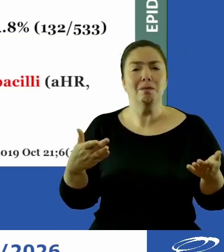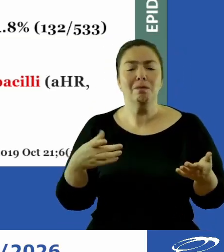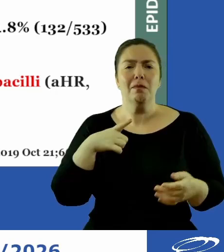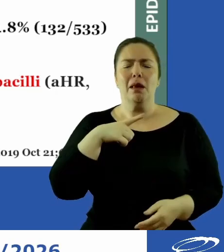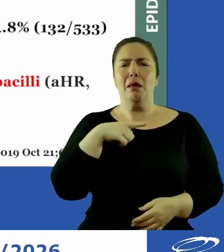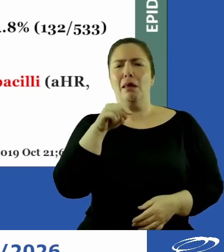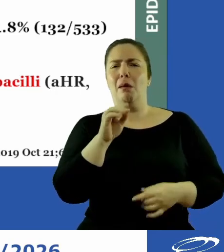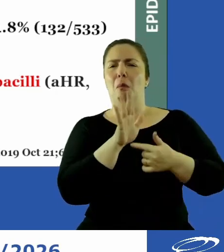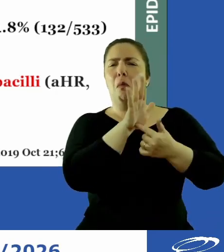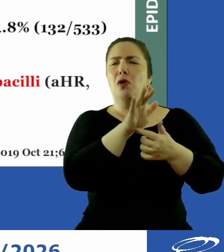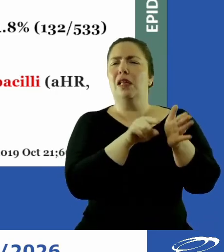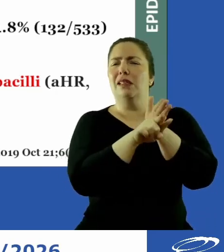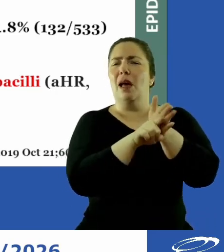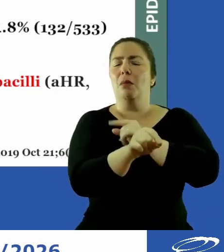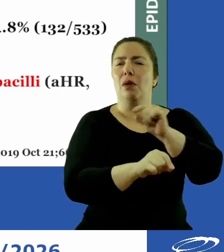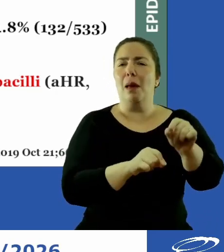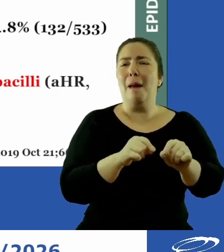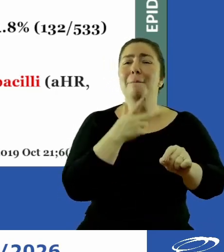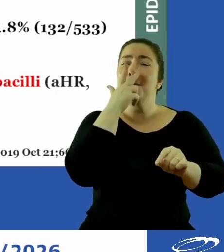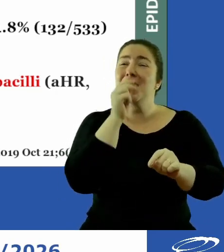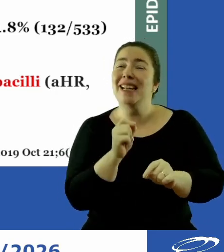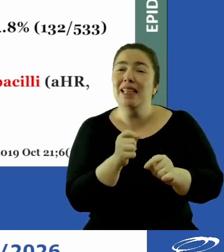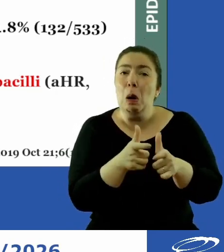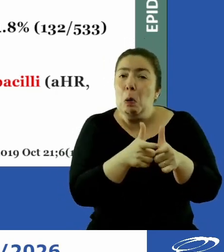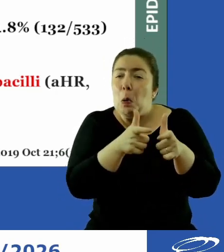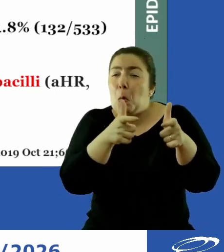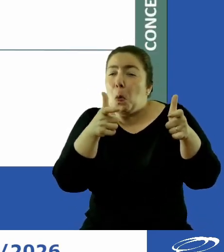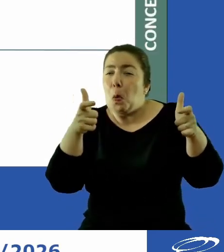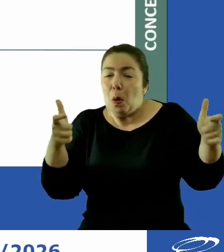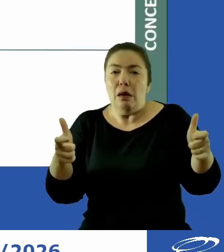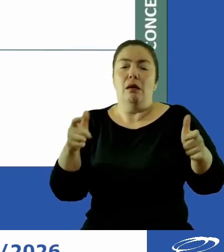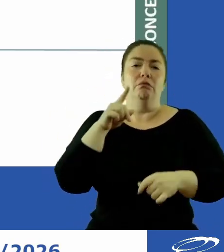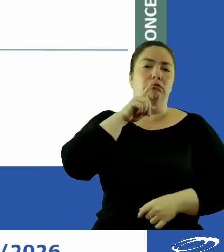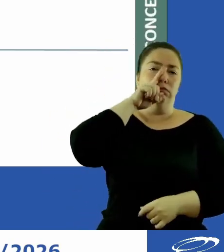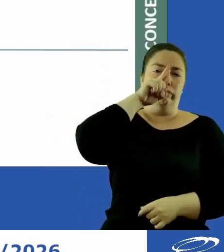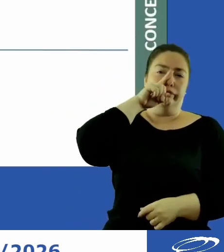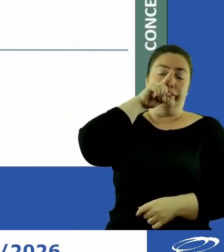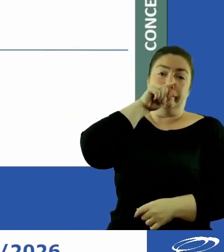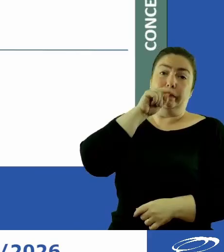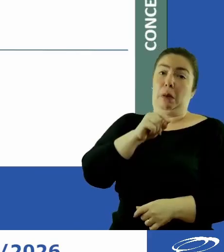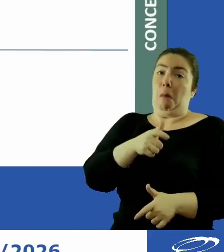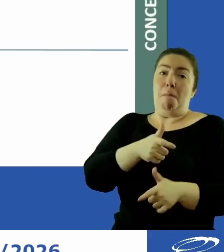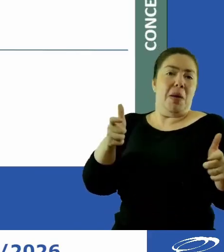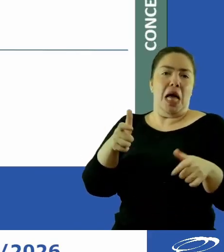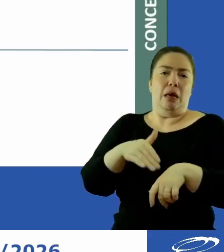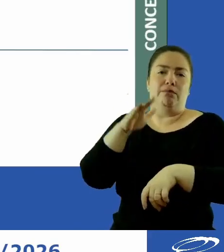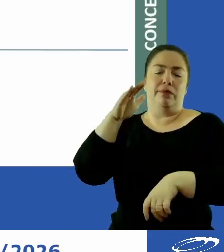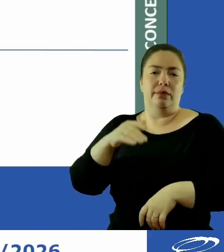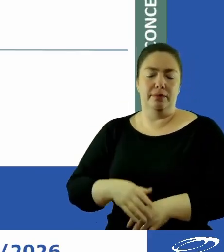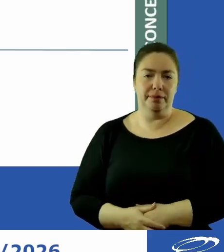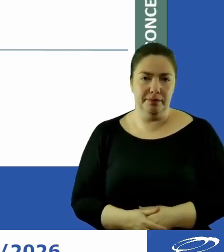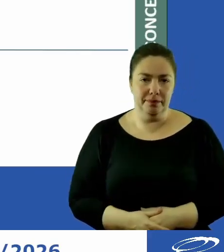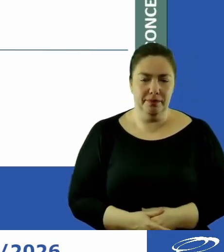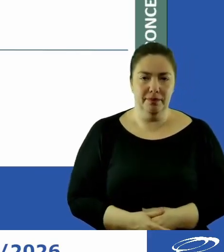que parece estar crescendo por lá também, é fator de risco para complicação e para falha de tratamento. Dito isso,